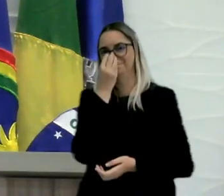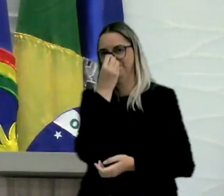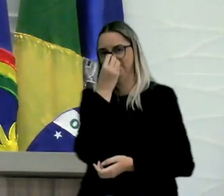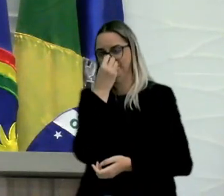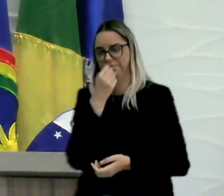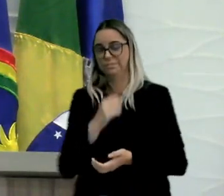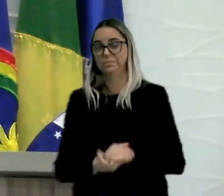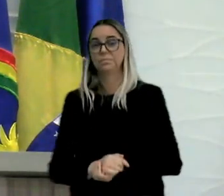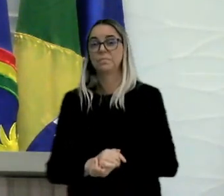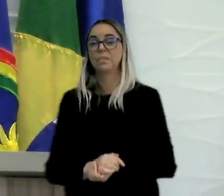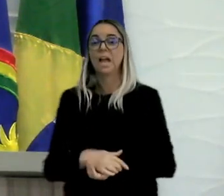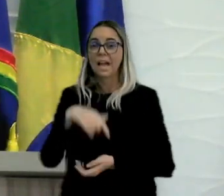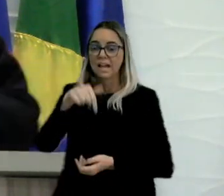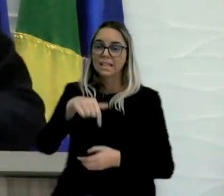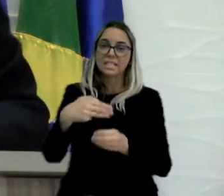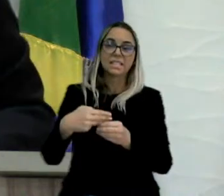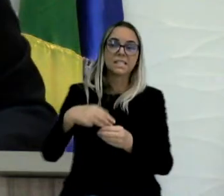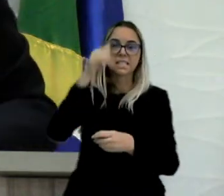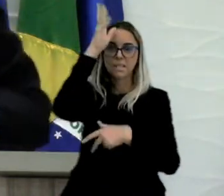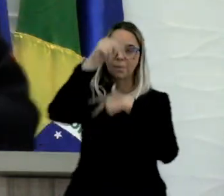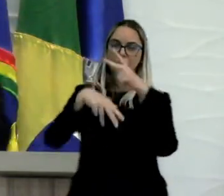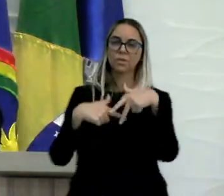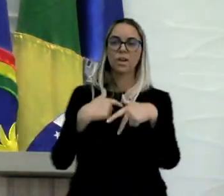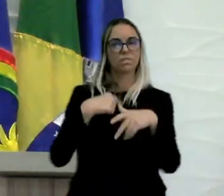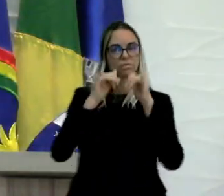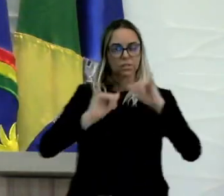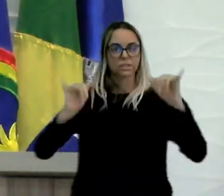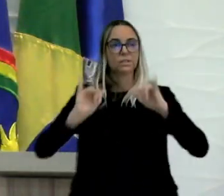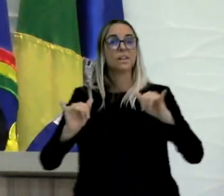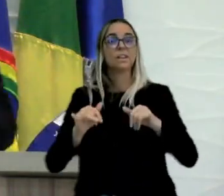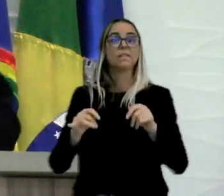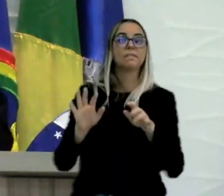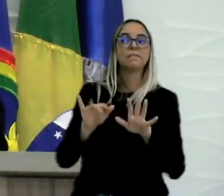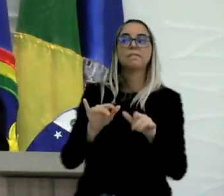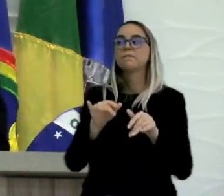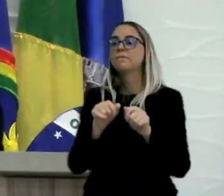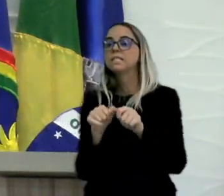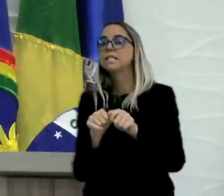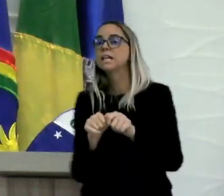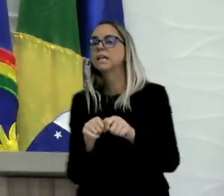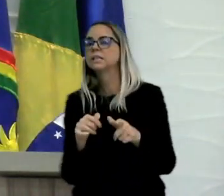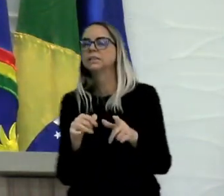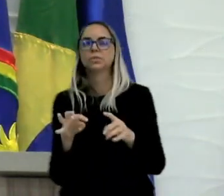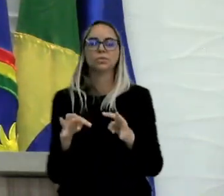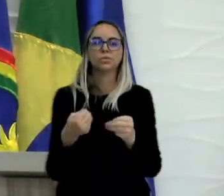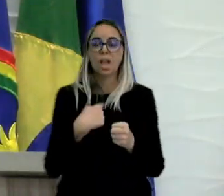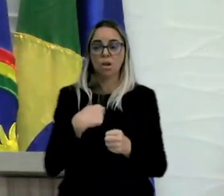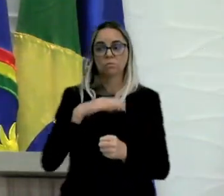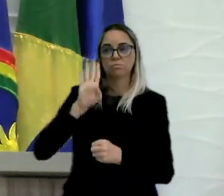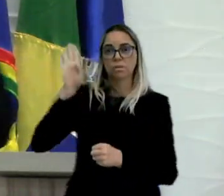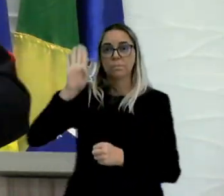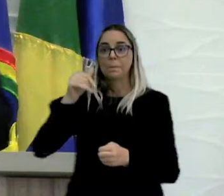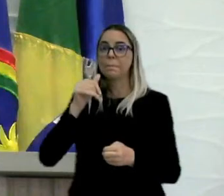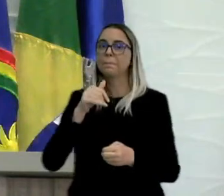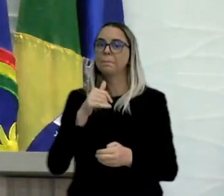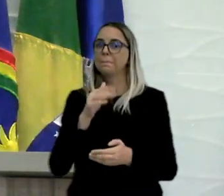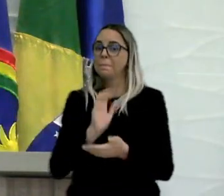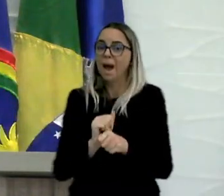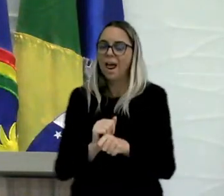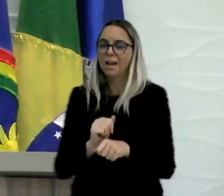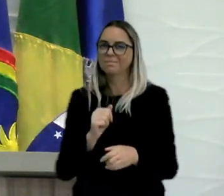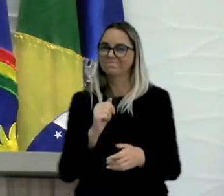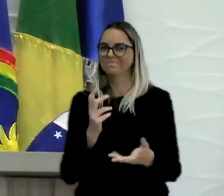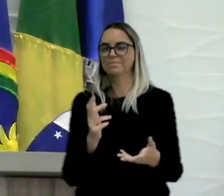aqui em São Beto eu vou logo dizer estão fazendo de tudo Bruno para eu não ser candidato de tudo